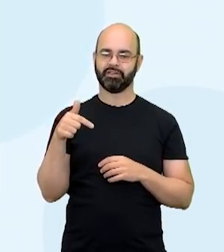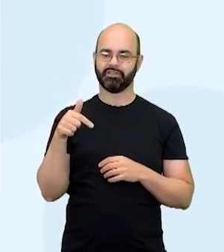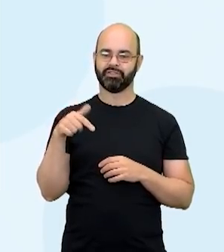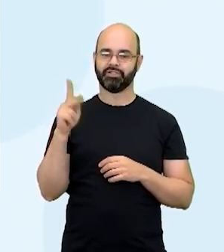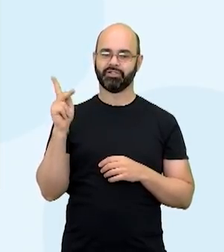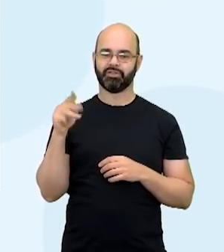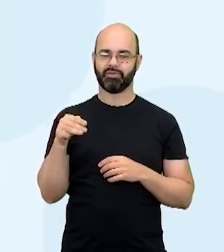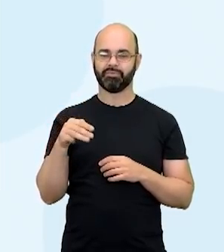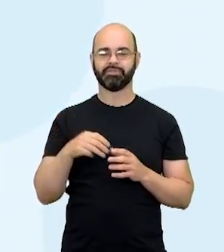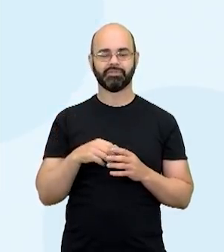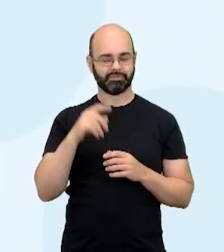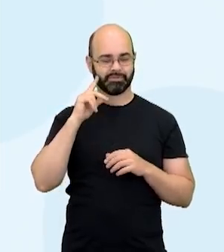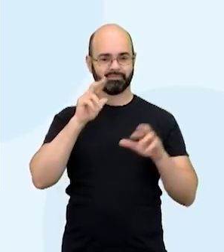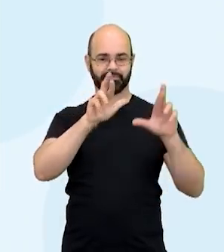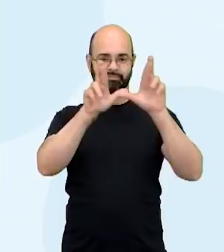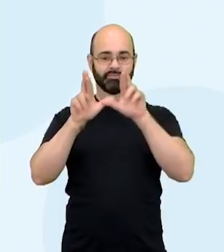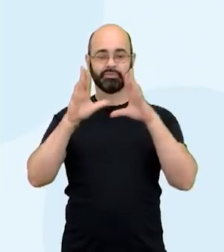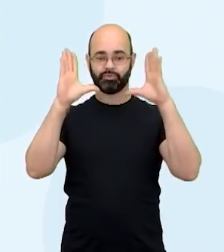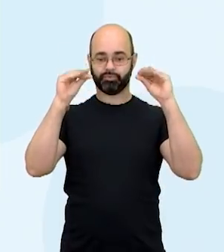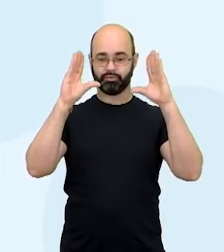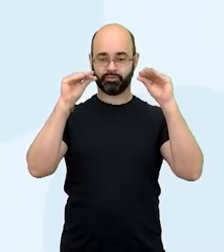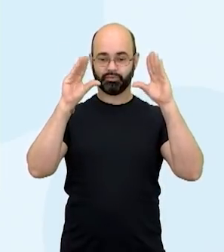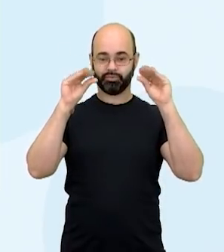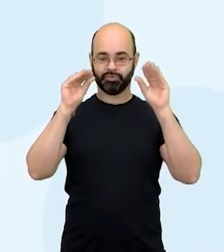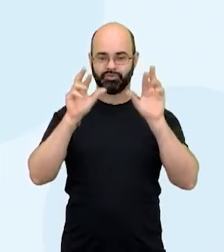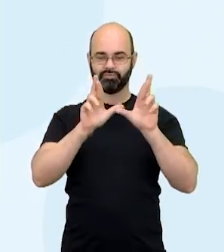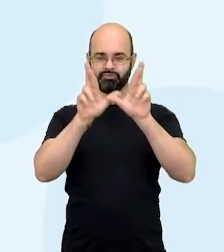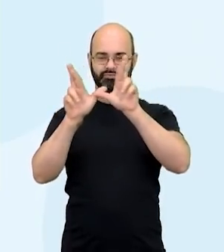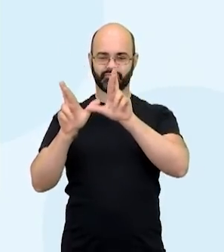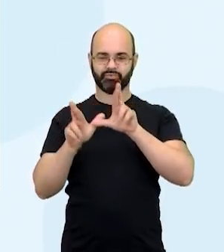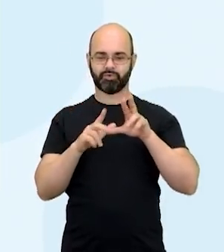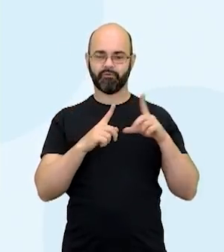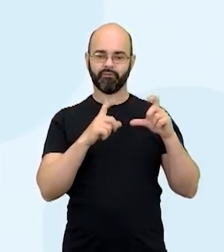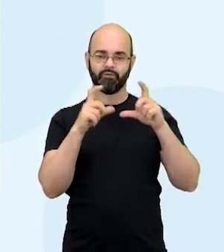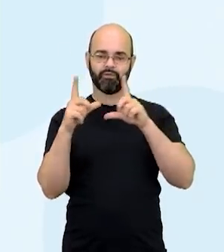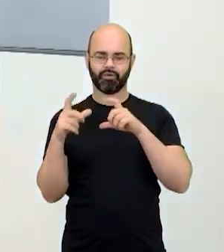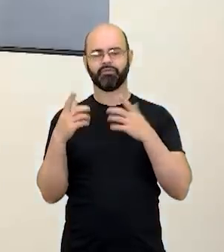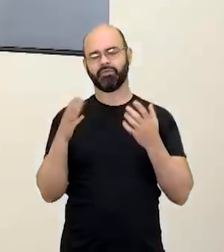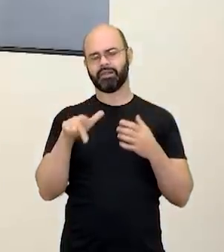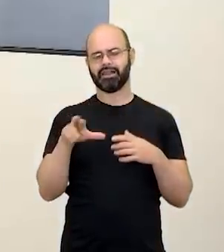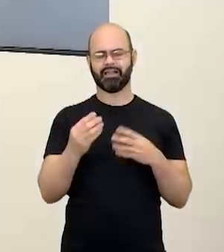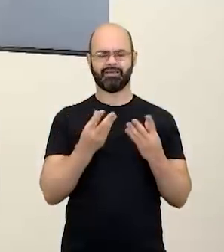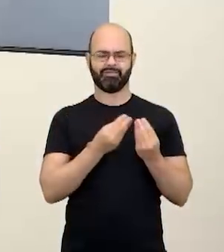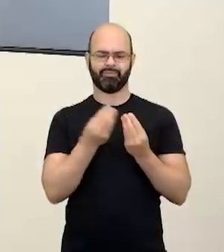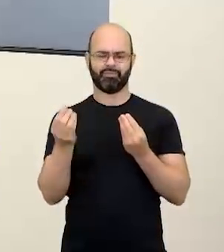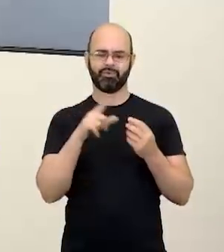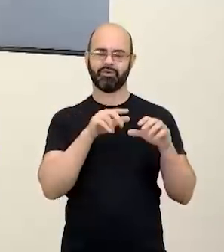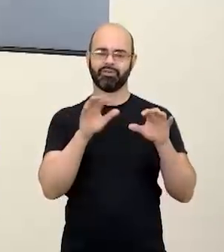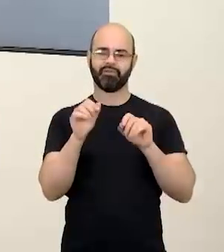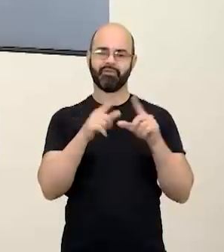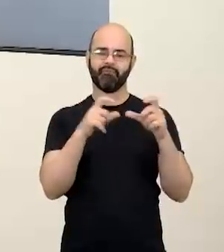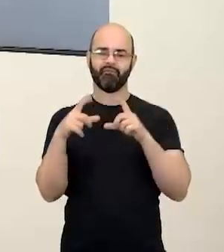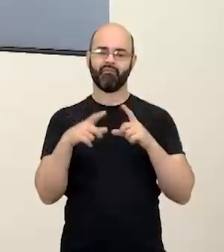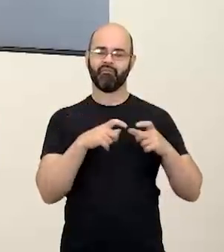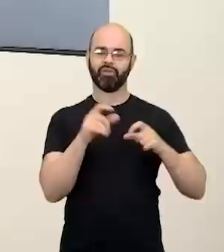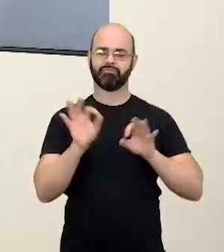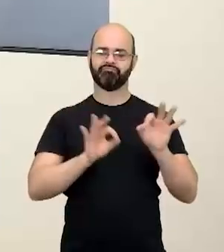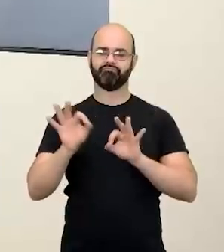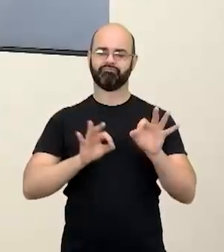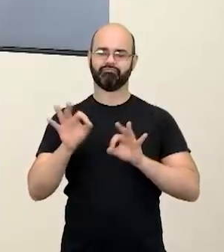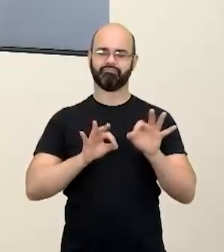interessante. Essa é uma imagem de satélite à noite, lógico que né, são várias imagens né, montadas aí no quebra-cabeça e colocou essa